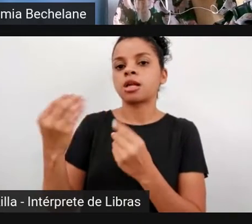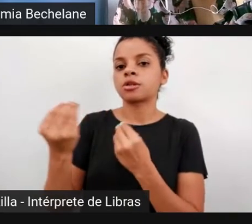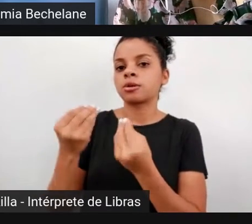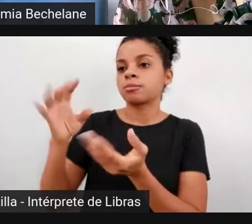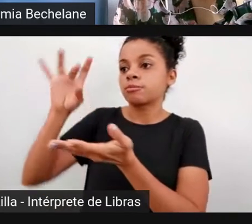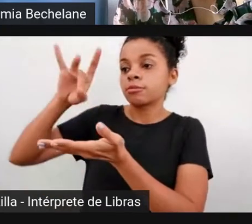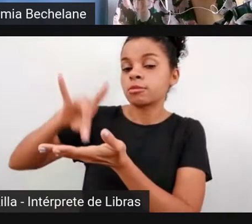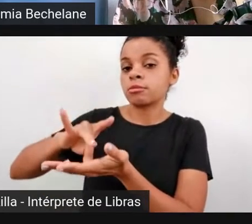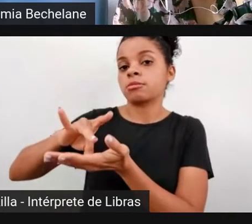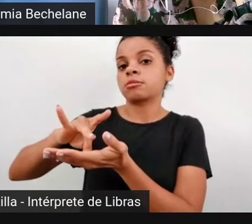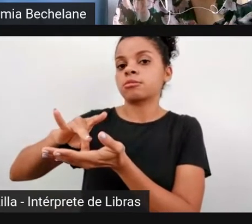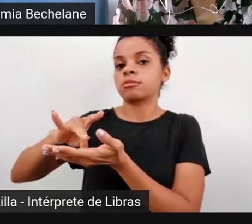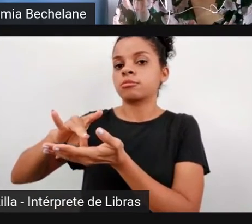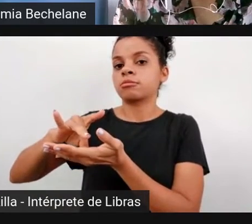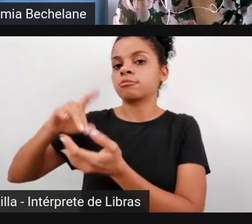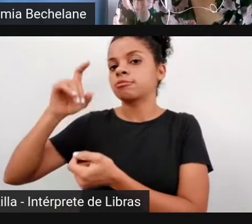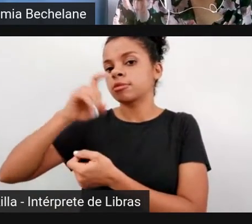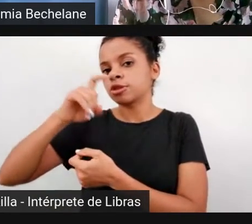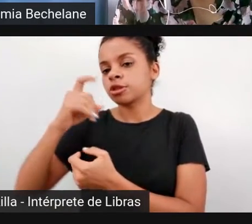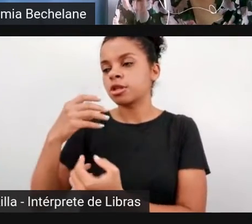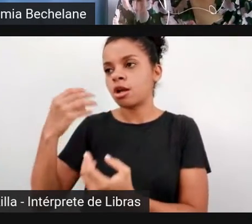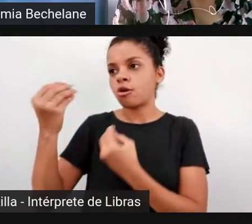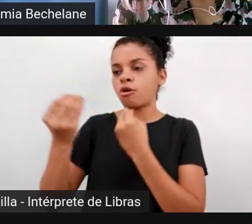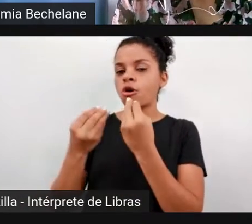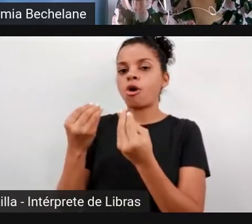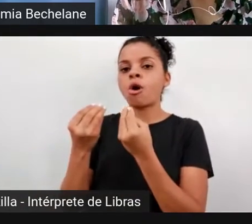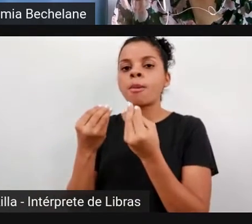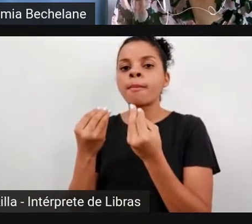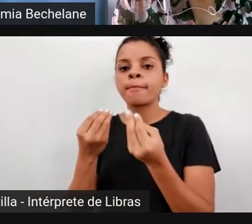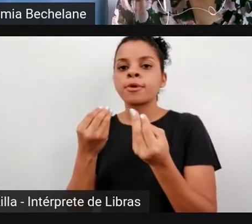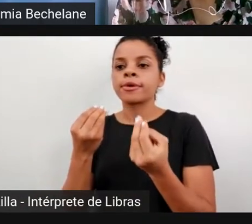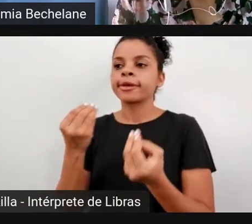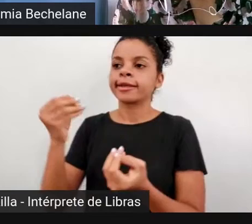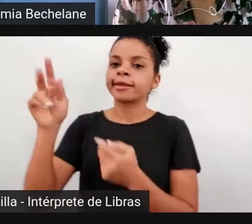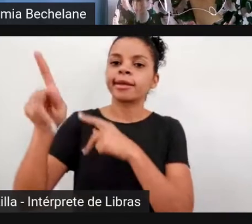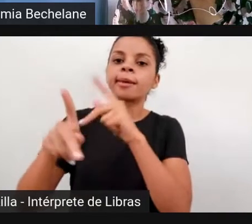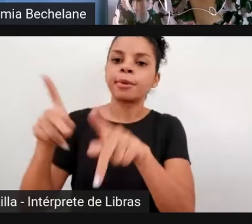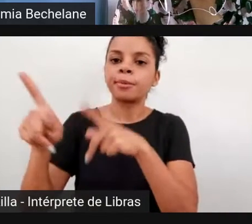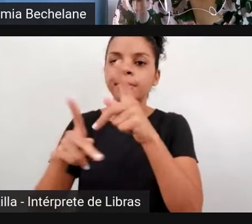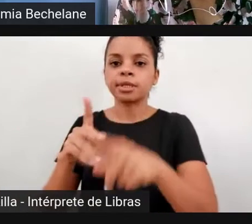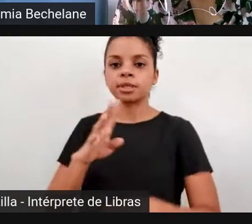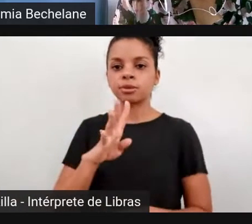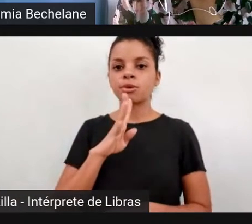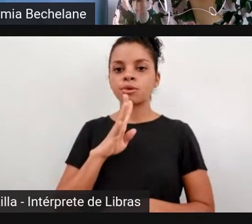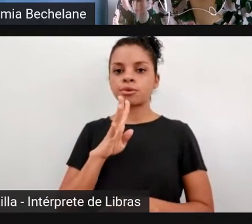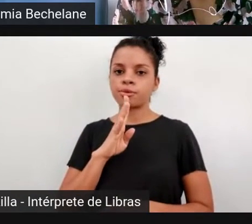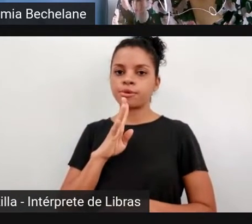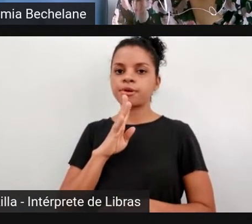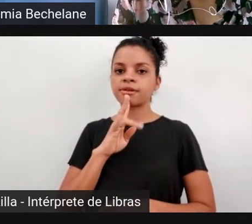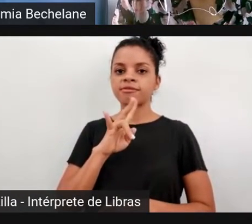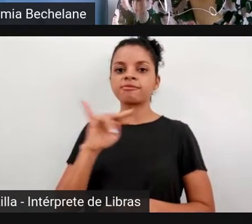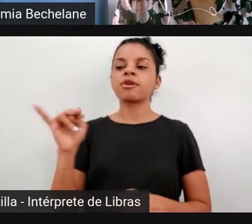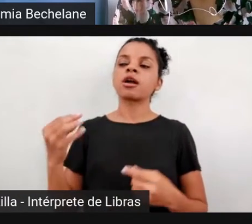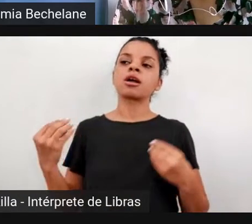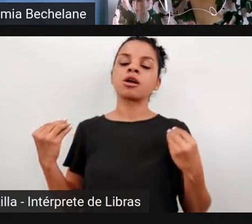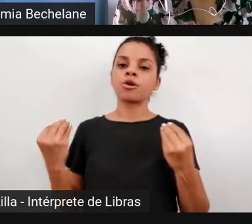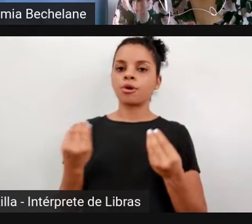verifica, como se dá esse retorno ao público que faz a consulta, vou incluir